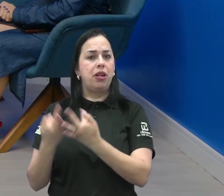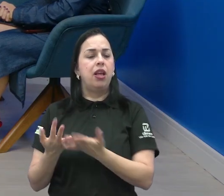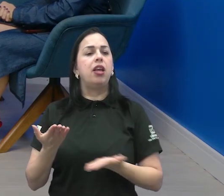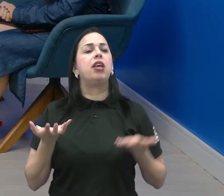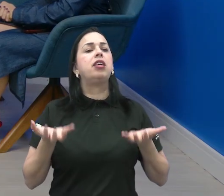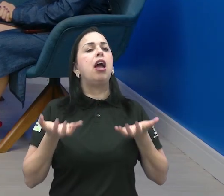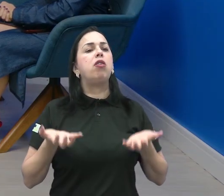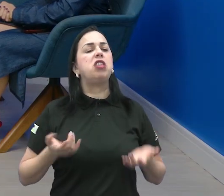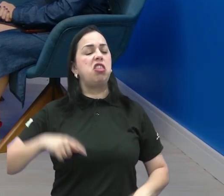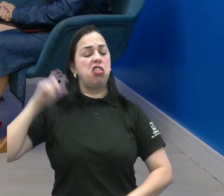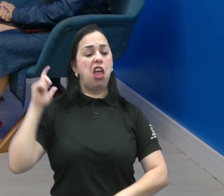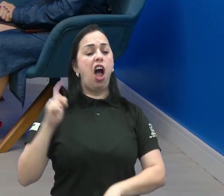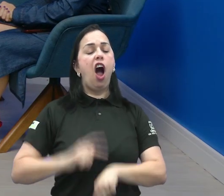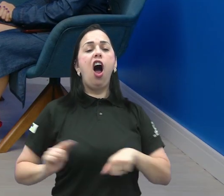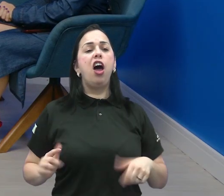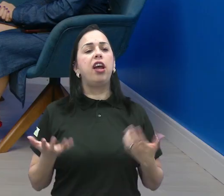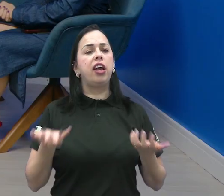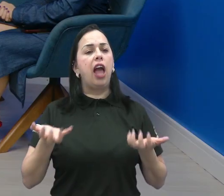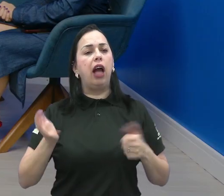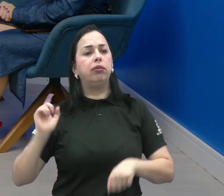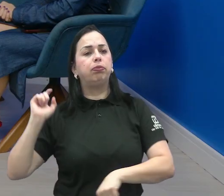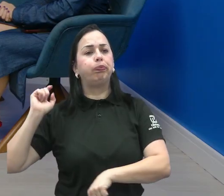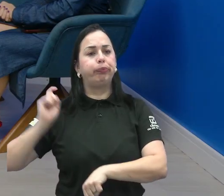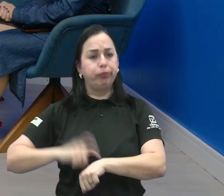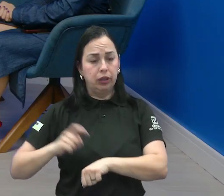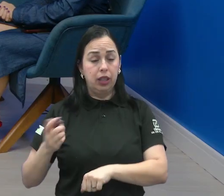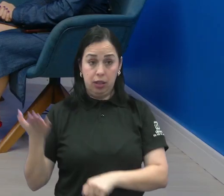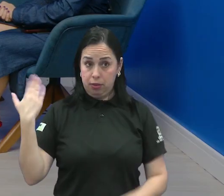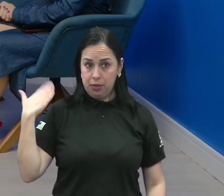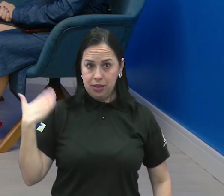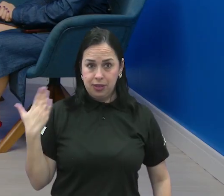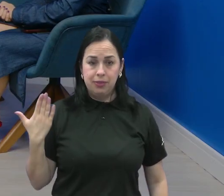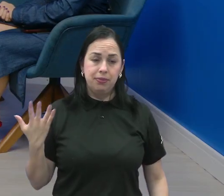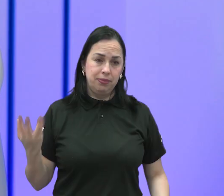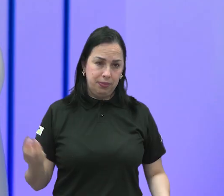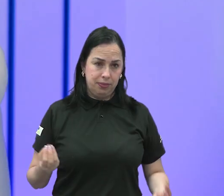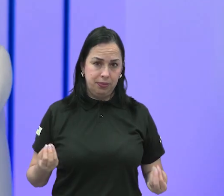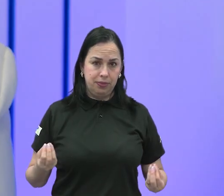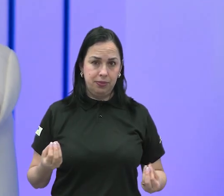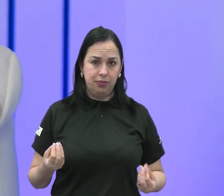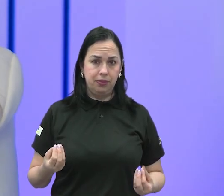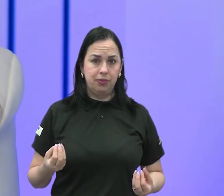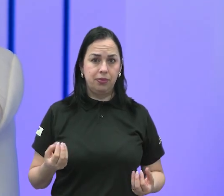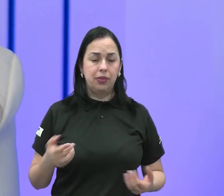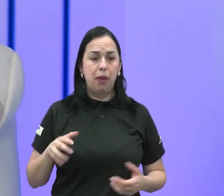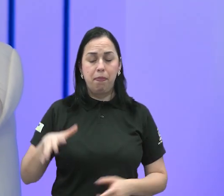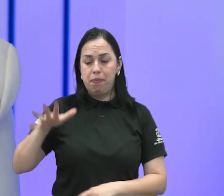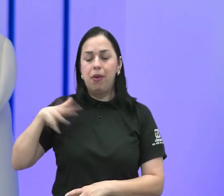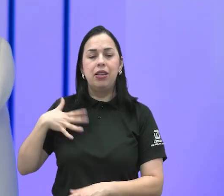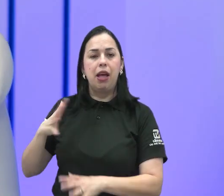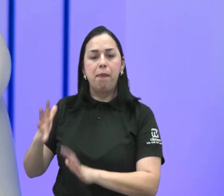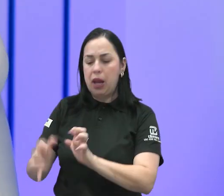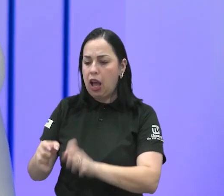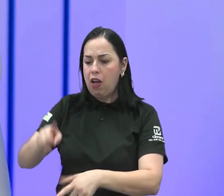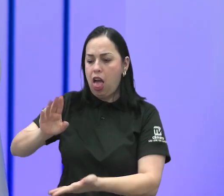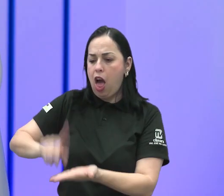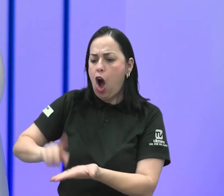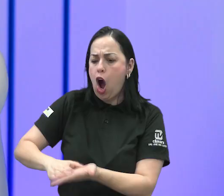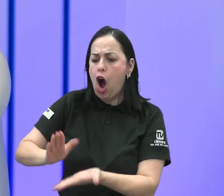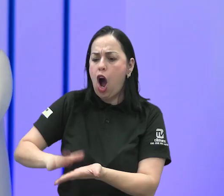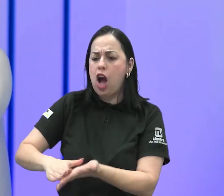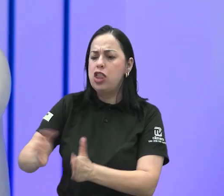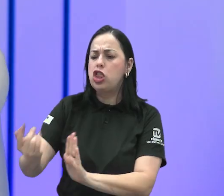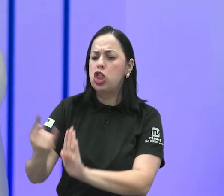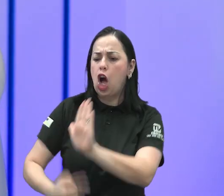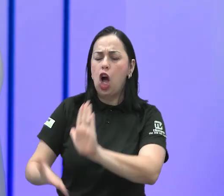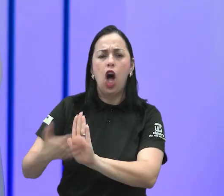um resultado muito imediato, né? Quer resultado, né? Antigamente, a gente brigava com o filho, né? Que notas são